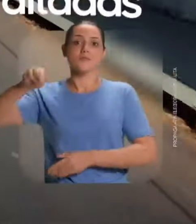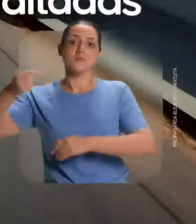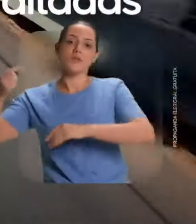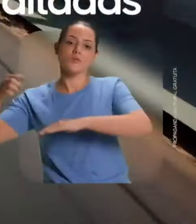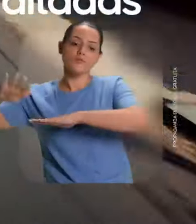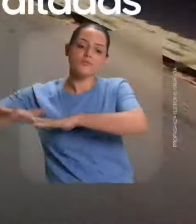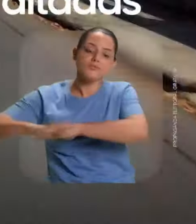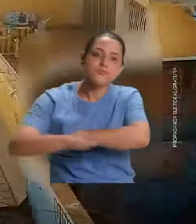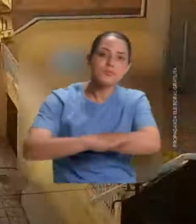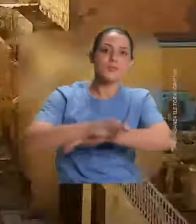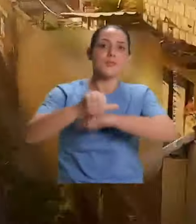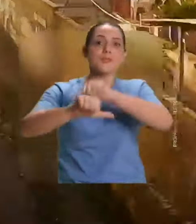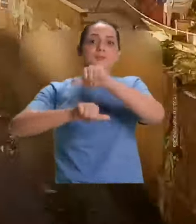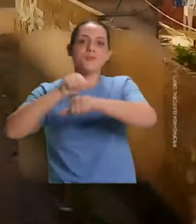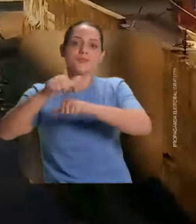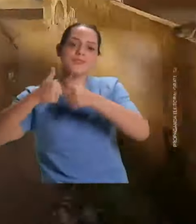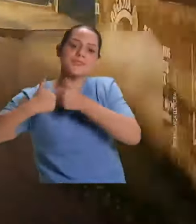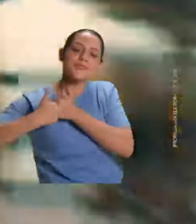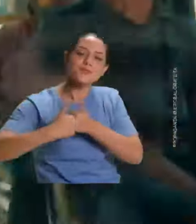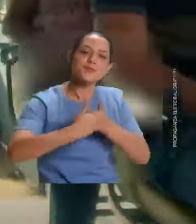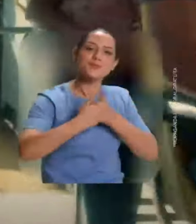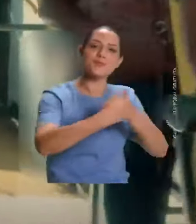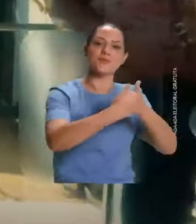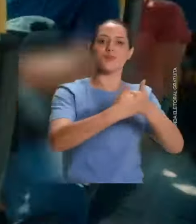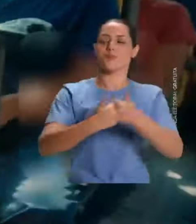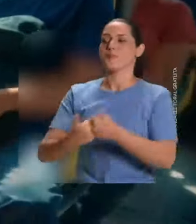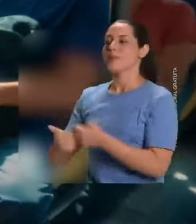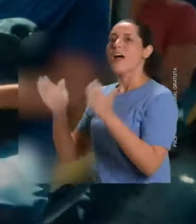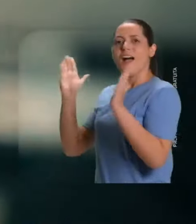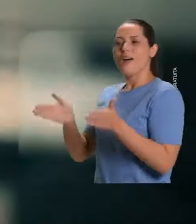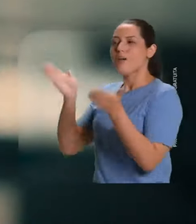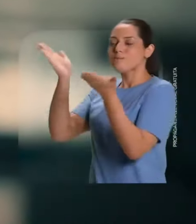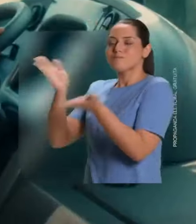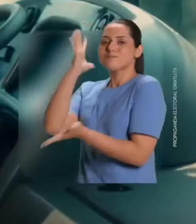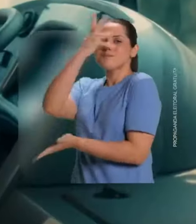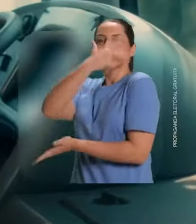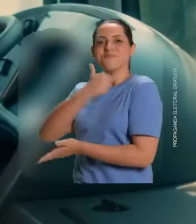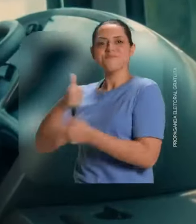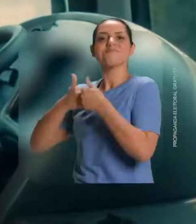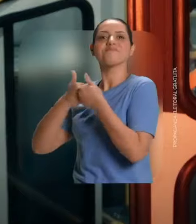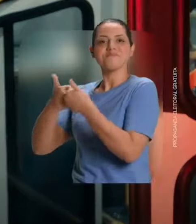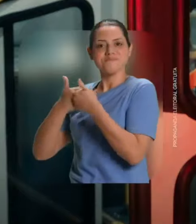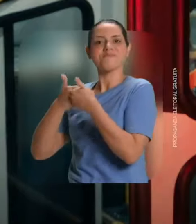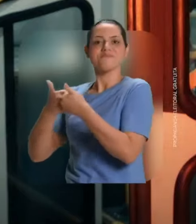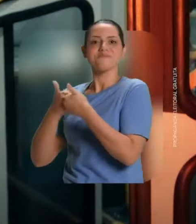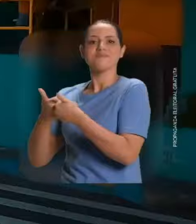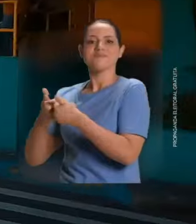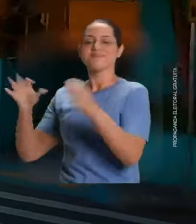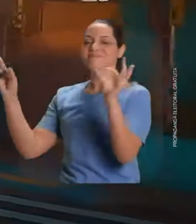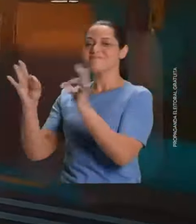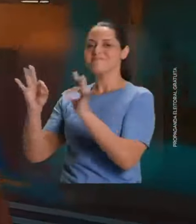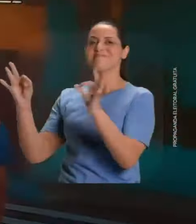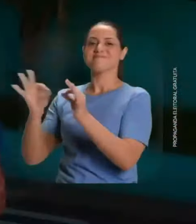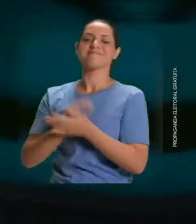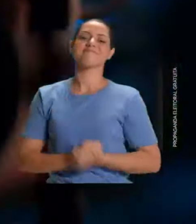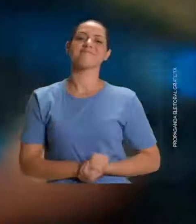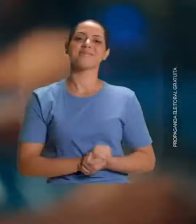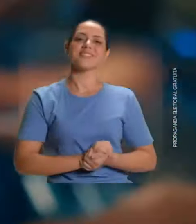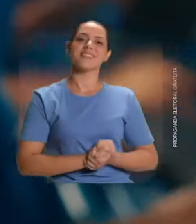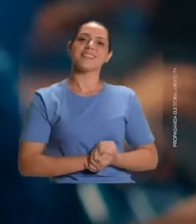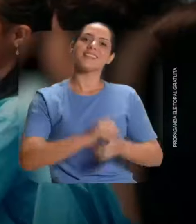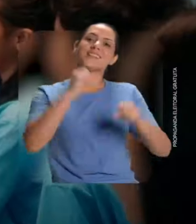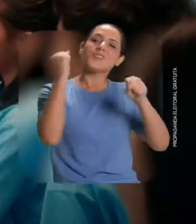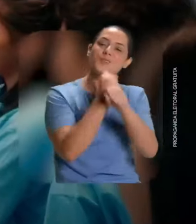ruas asfaltadas e renovação da frota de ônibus. Agora, com esses lindos ônibus que nós temos aqui, gente, tá maravilhoso. Construção